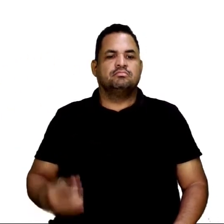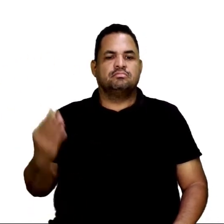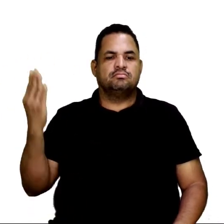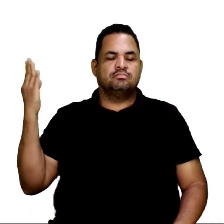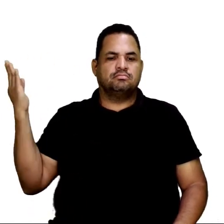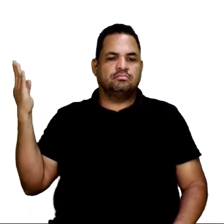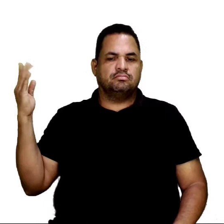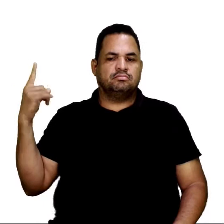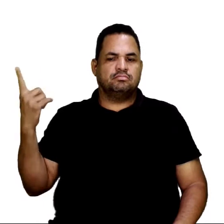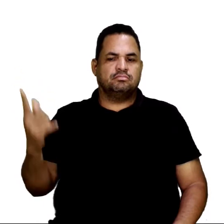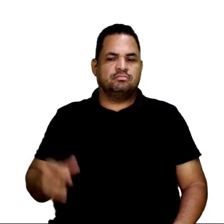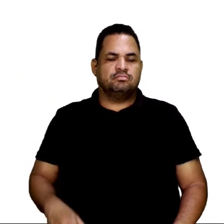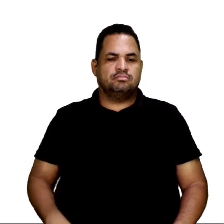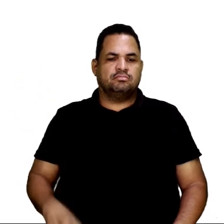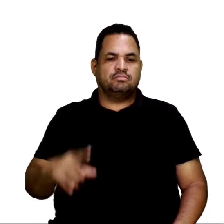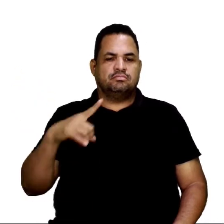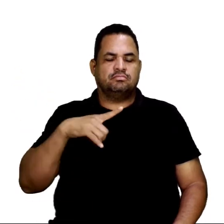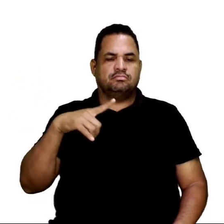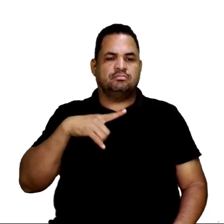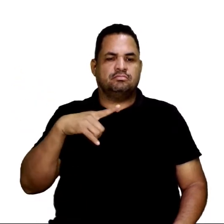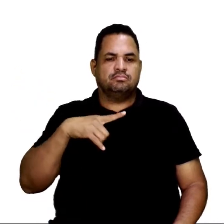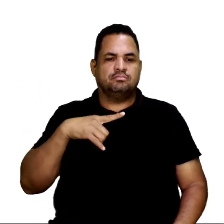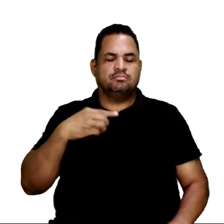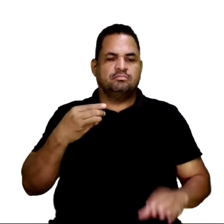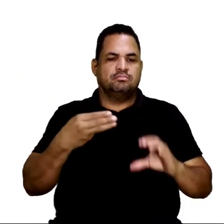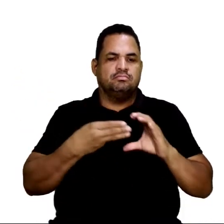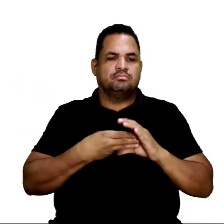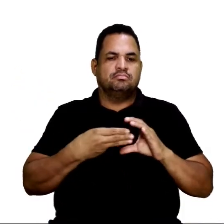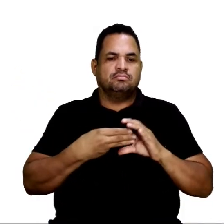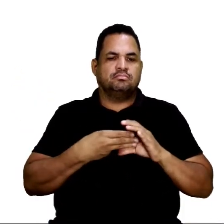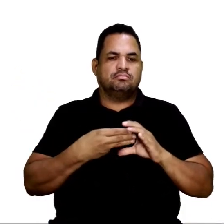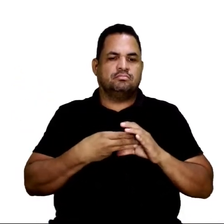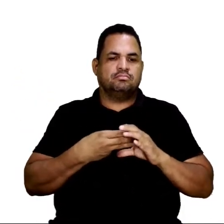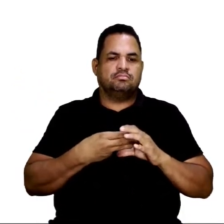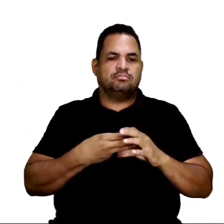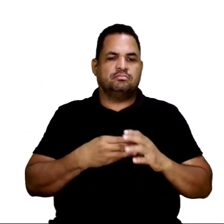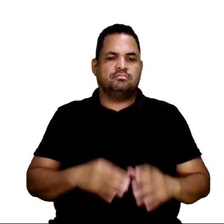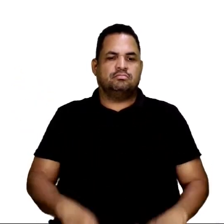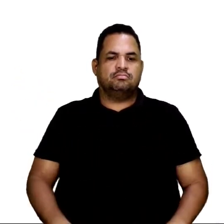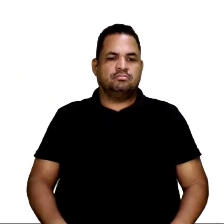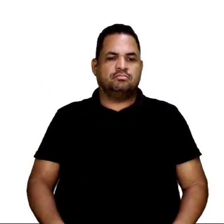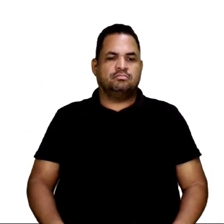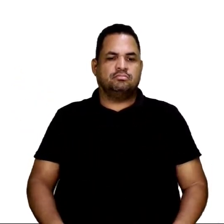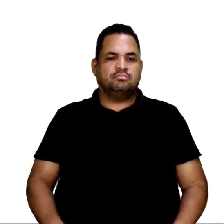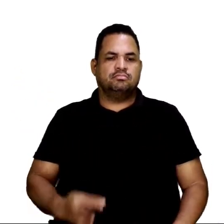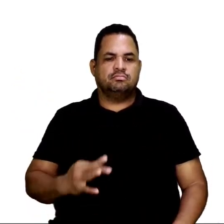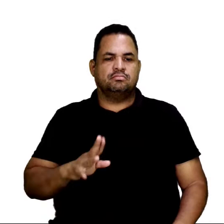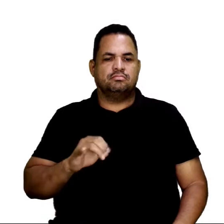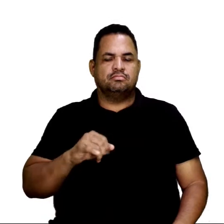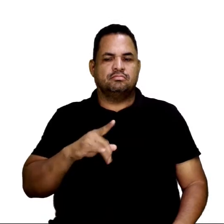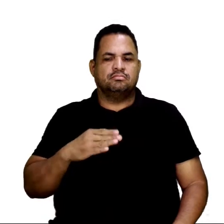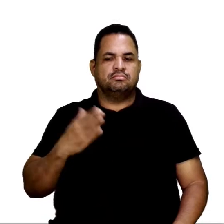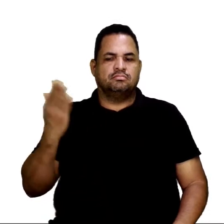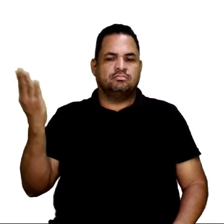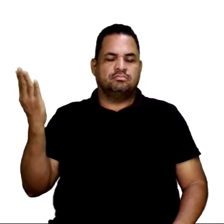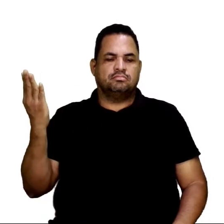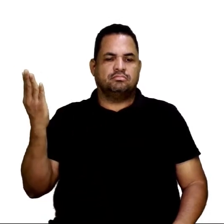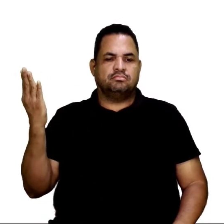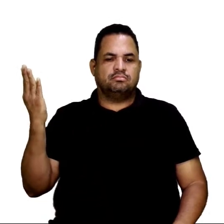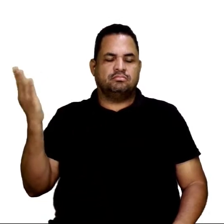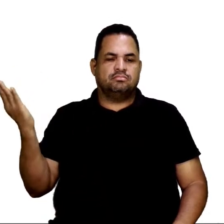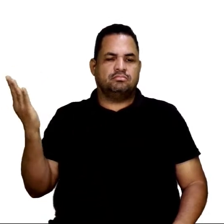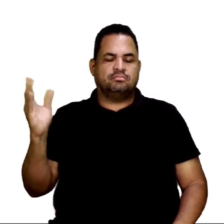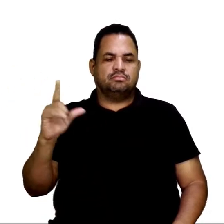aqui que você tem as células chamadas totipotentes. Essas células totipotentes, elas